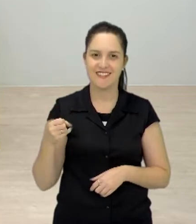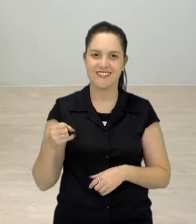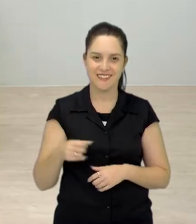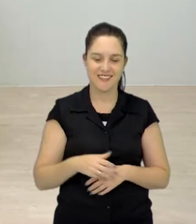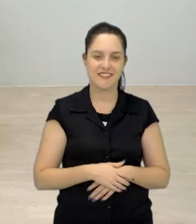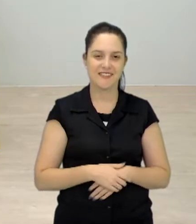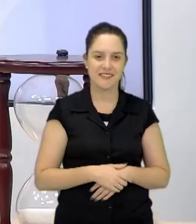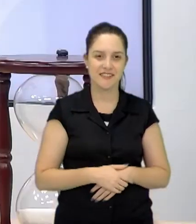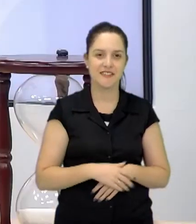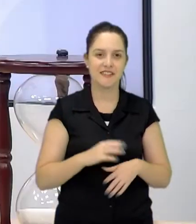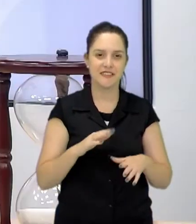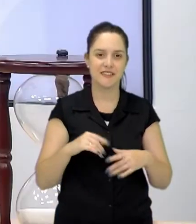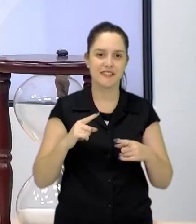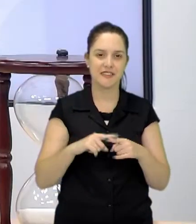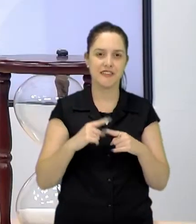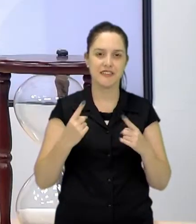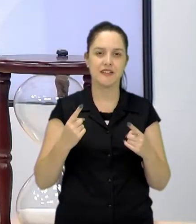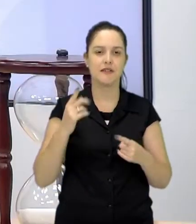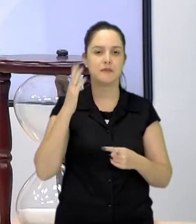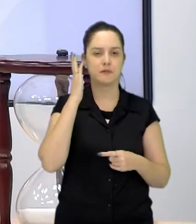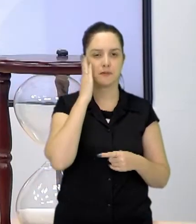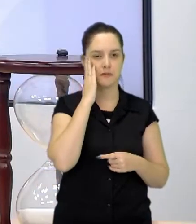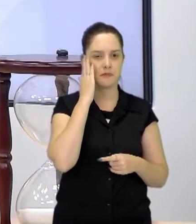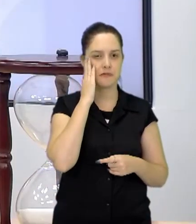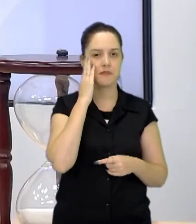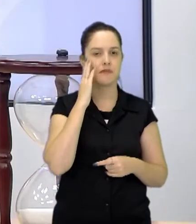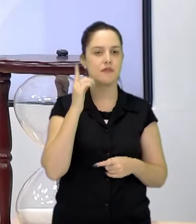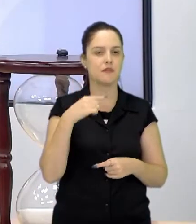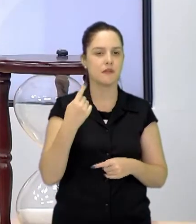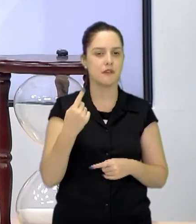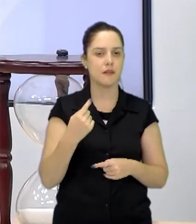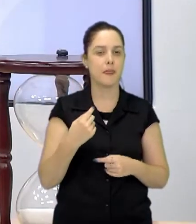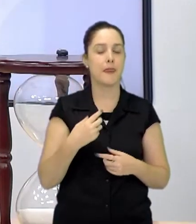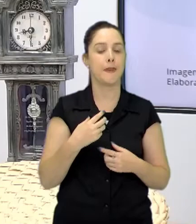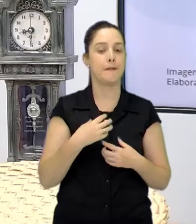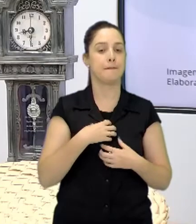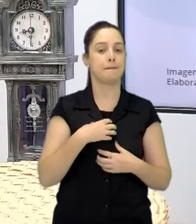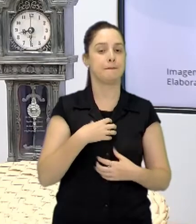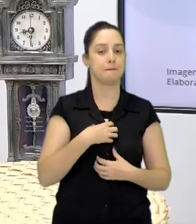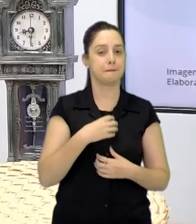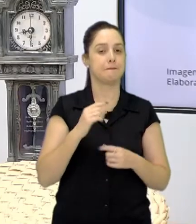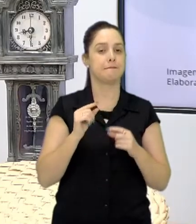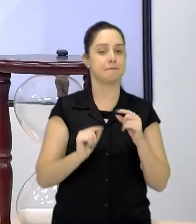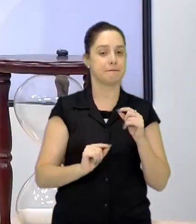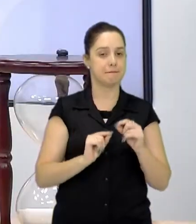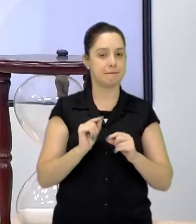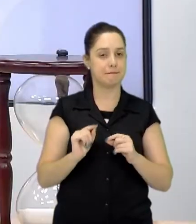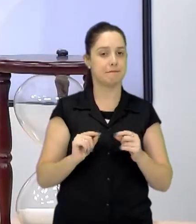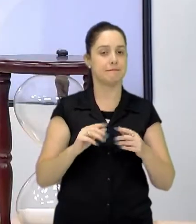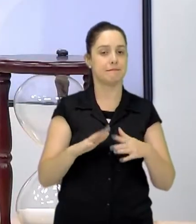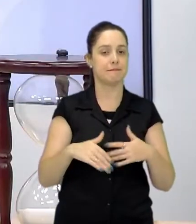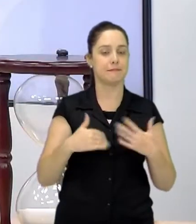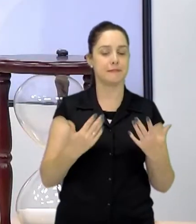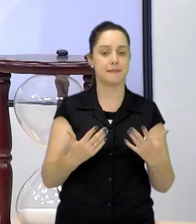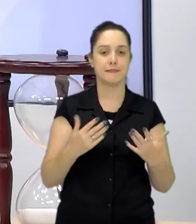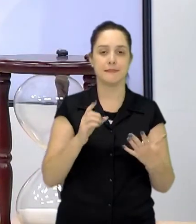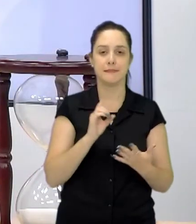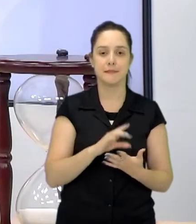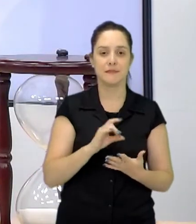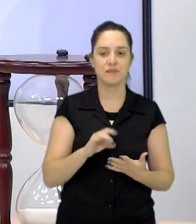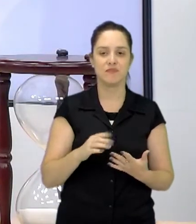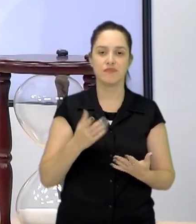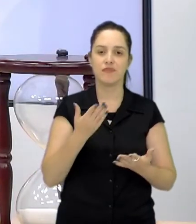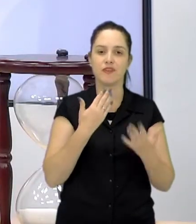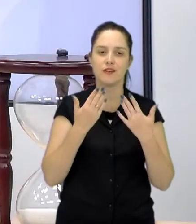Mas aí o que a gente sempre fala para eles é que depende da intenção. né? Então, se eu quero deixar aí o meu